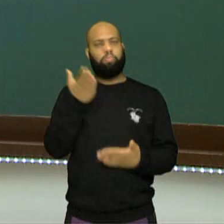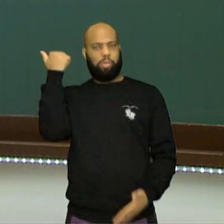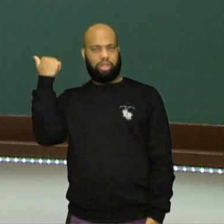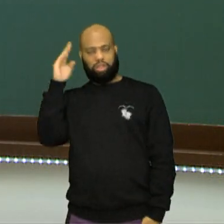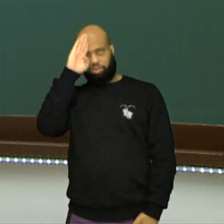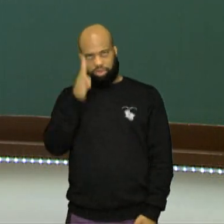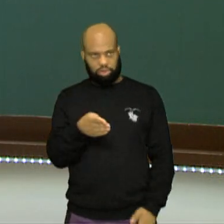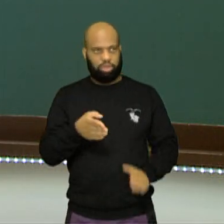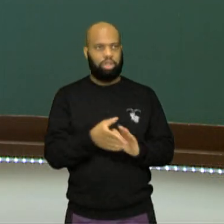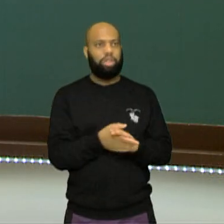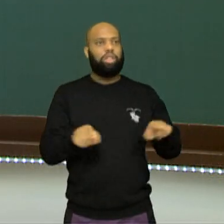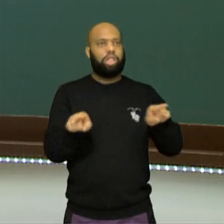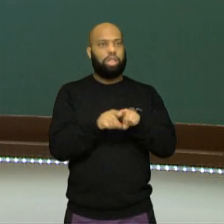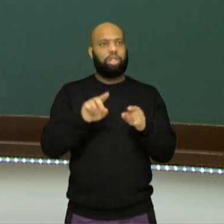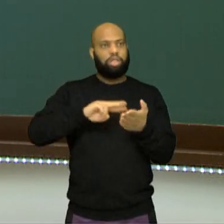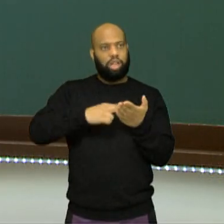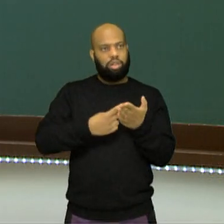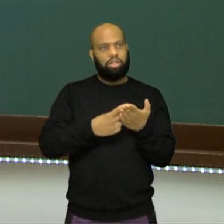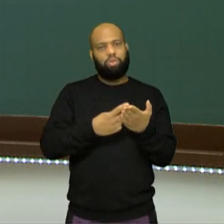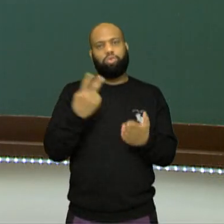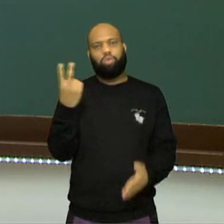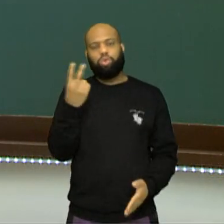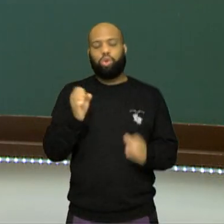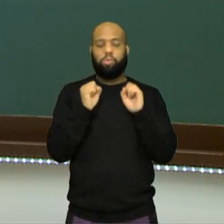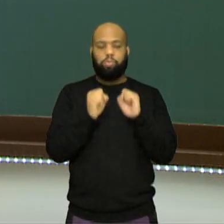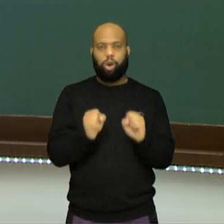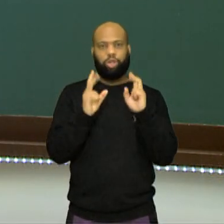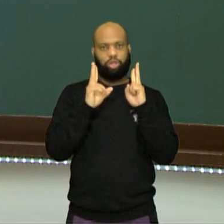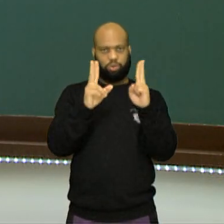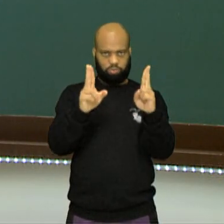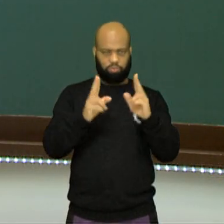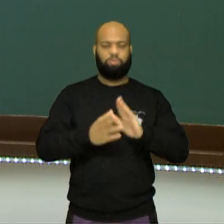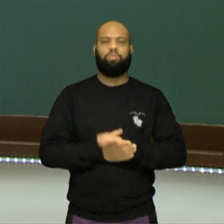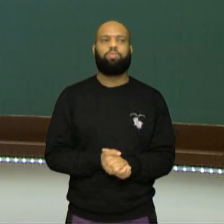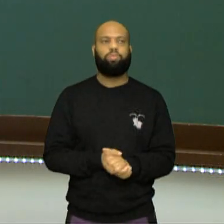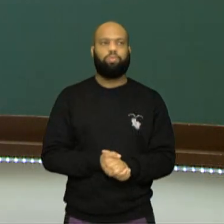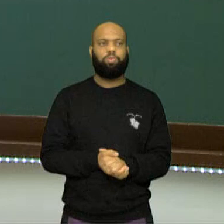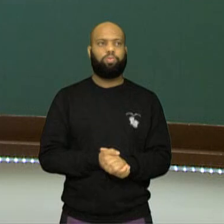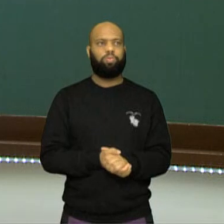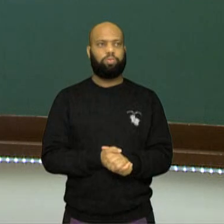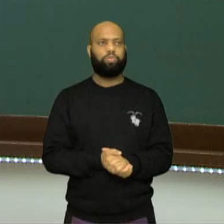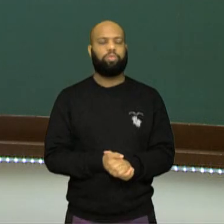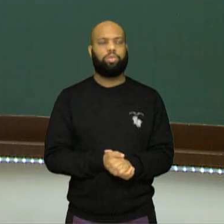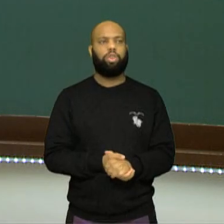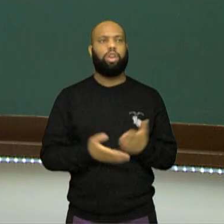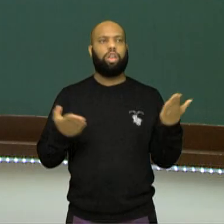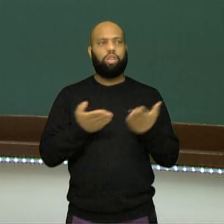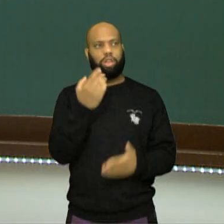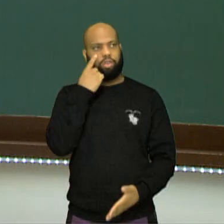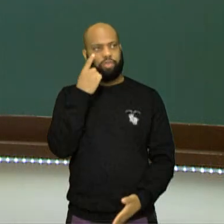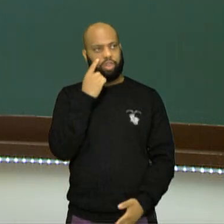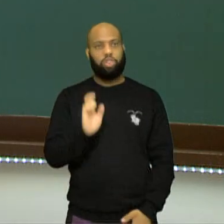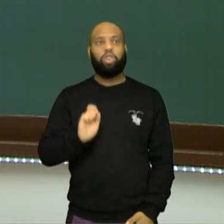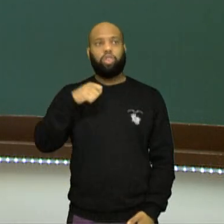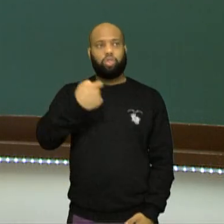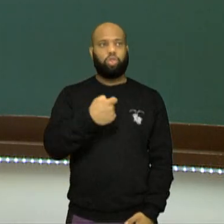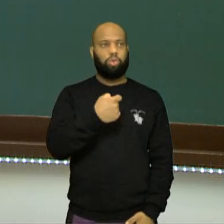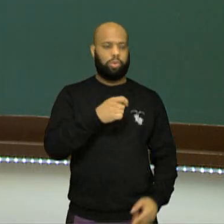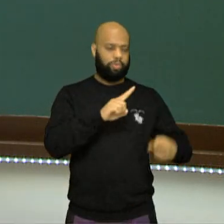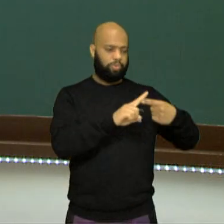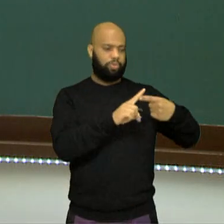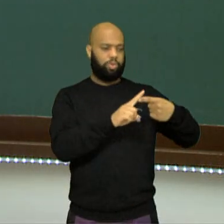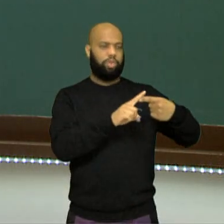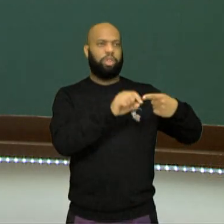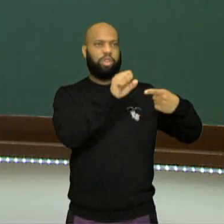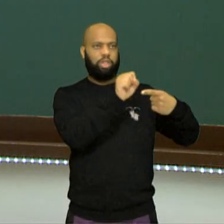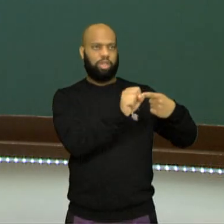dizer que a tradução dos dois tempos verbais pode ser exatamente a mesma, tá? Sobre o for e o